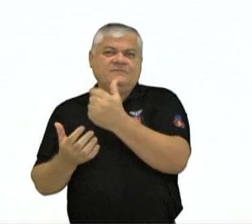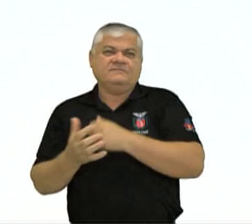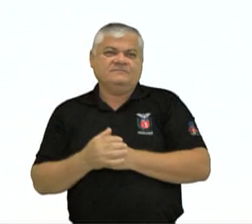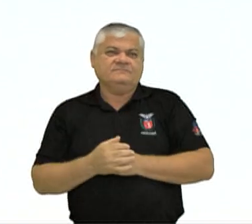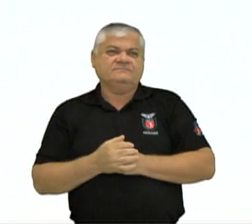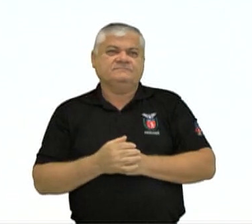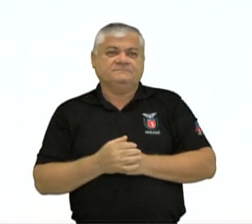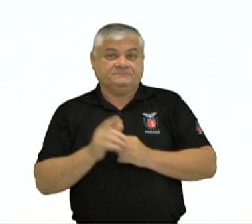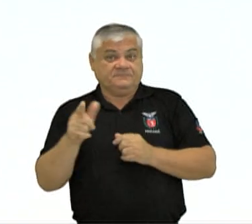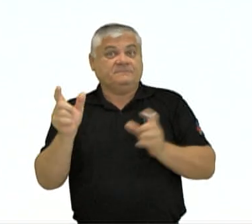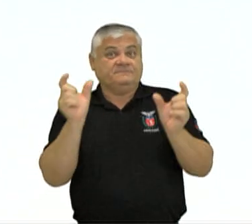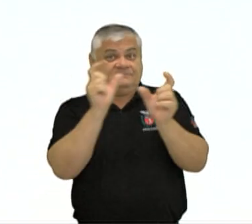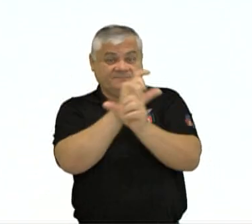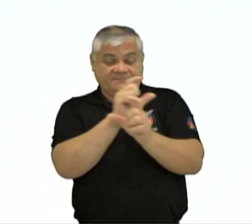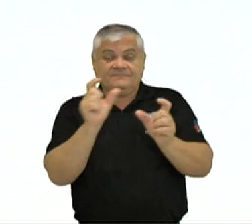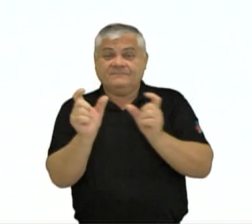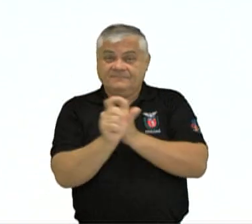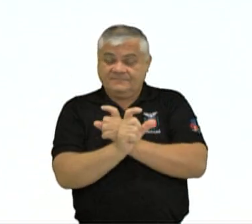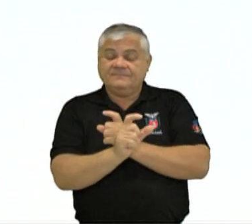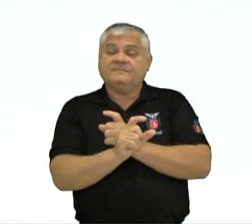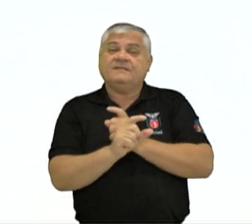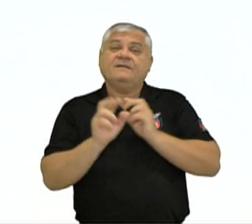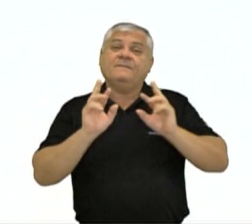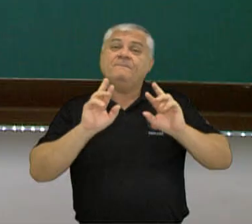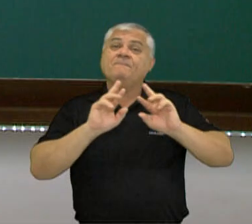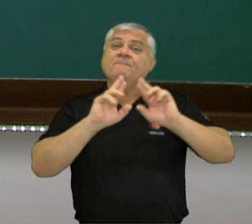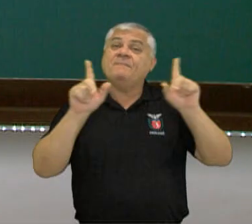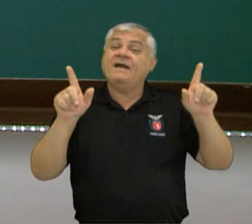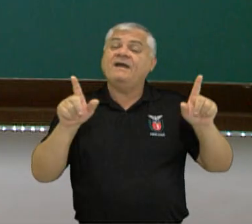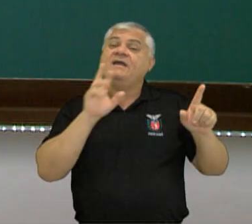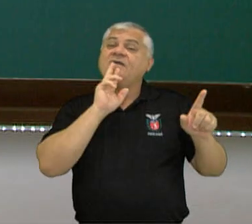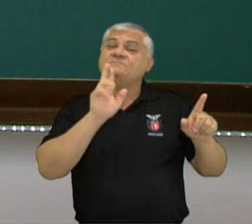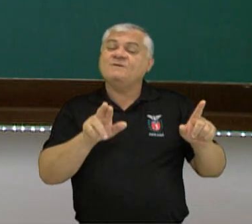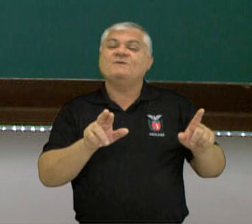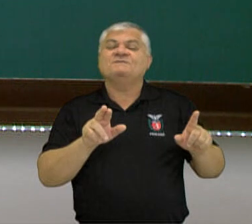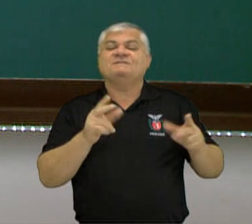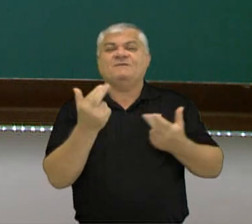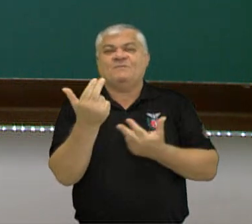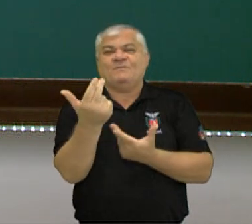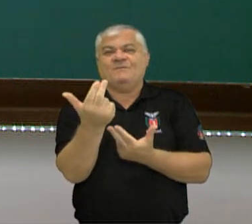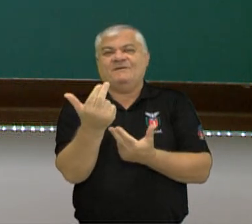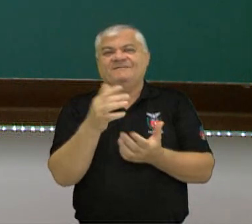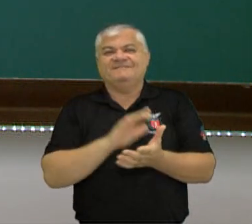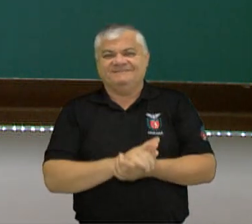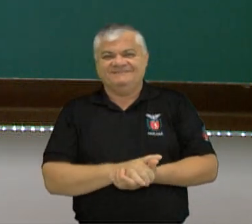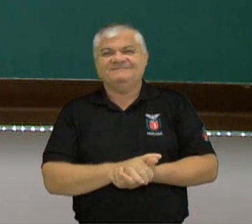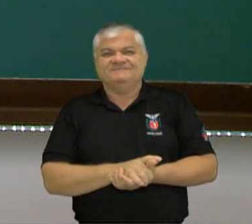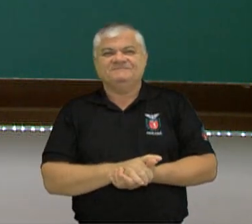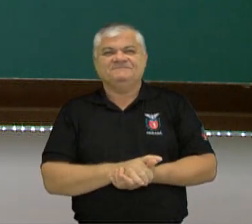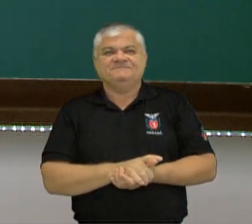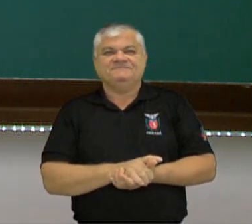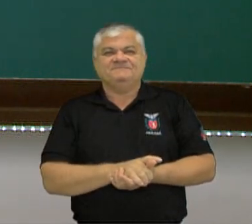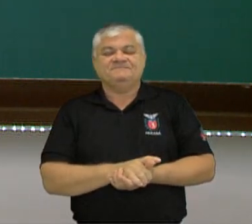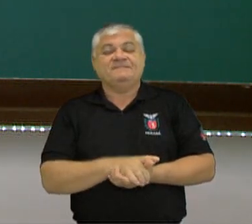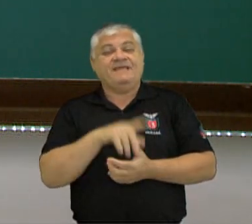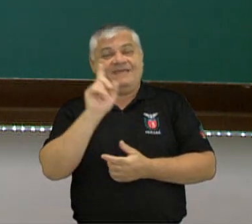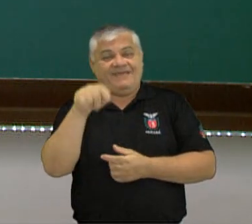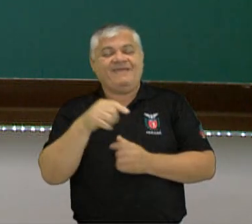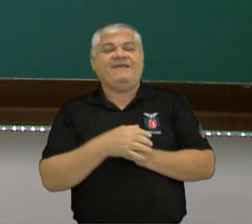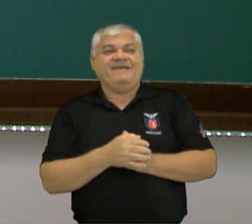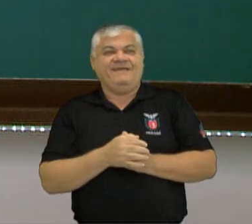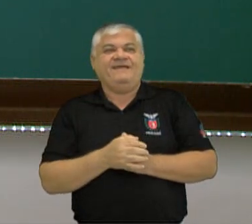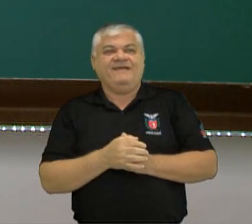eu associo os fatores de maneiras diferentes, mas eu vou obter o mesmo produto, ou seja, a mesma resposta. Essa é,